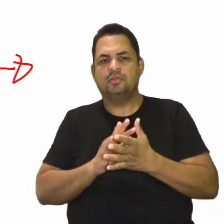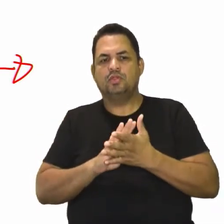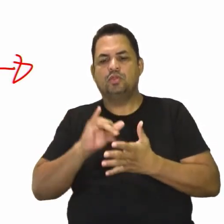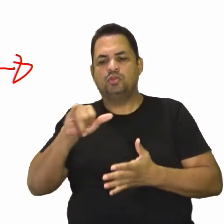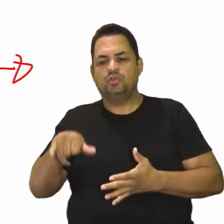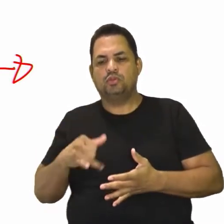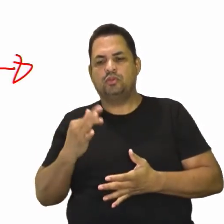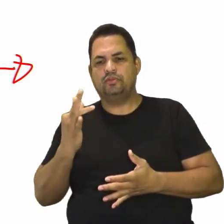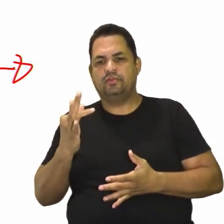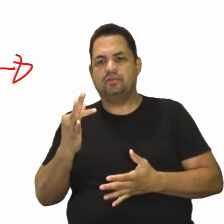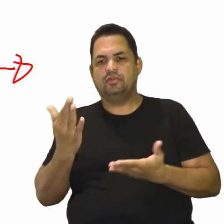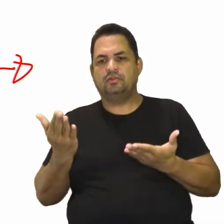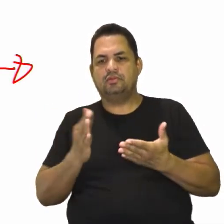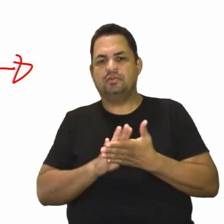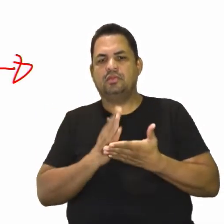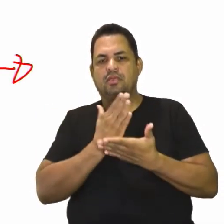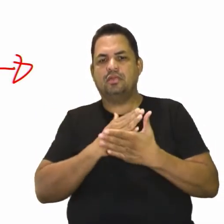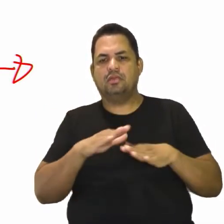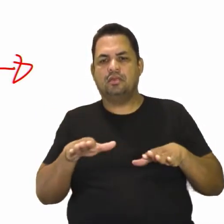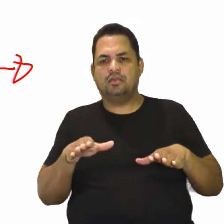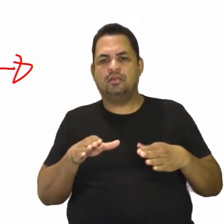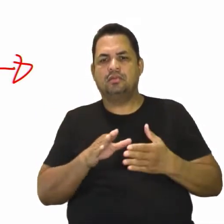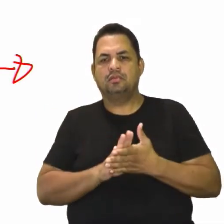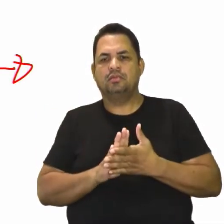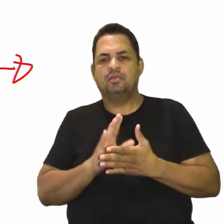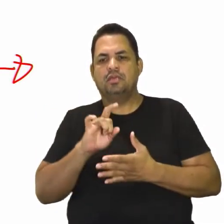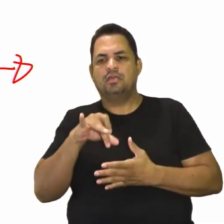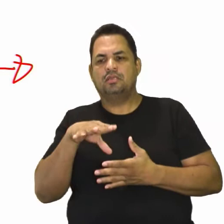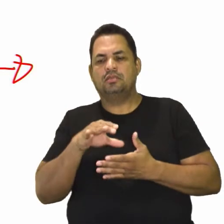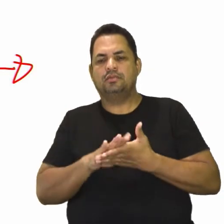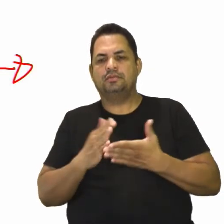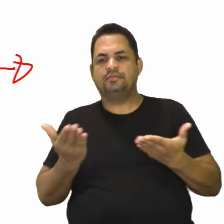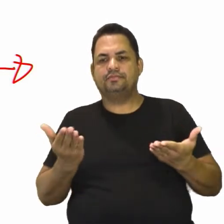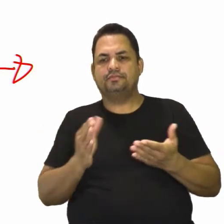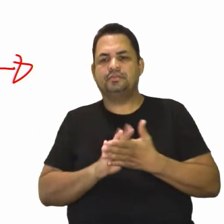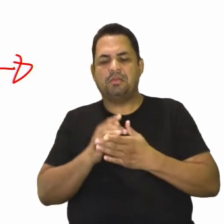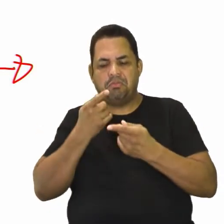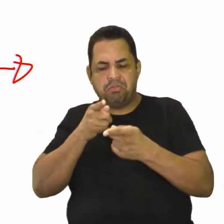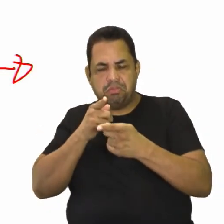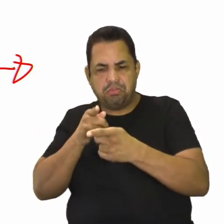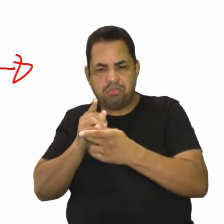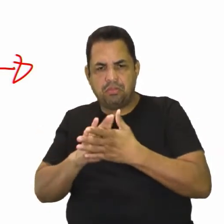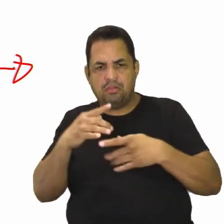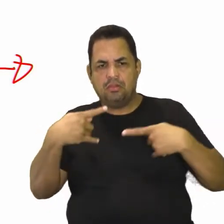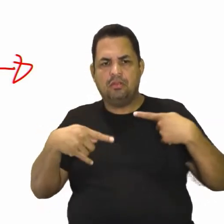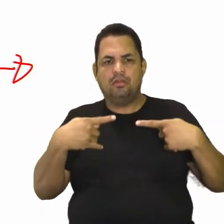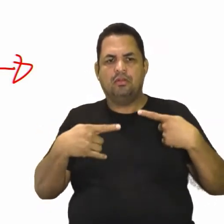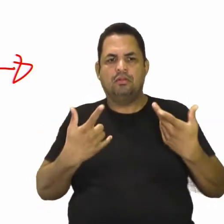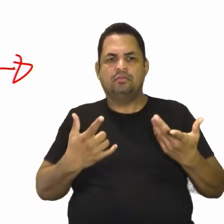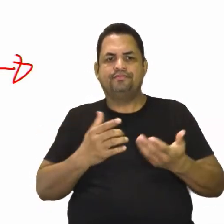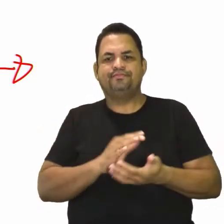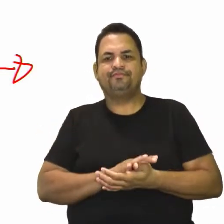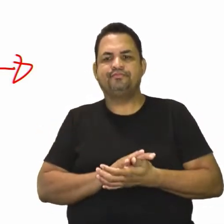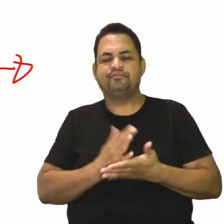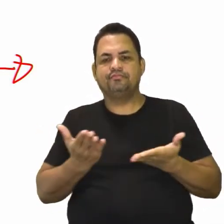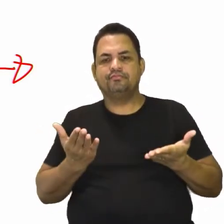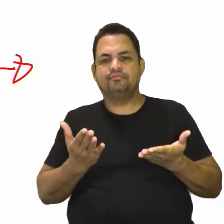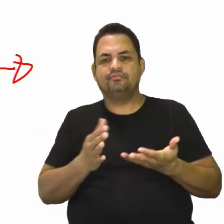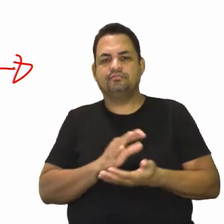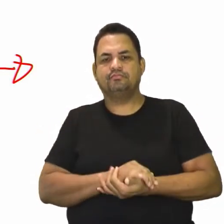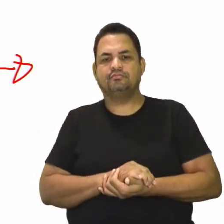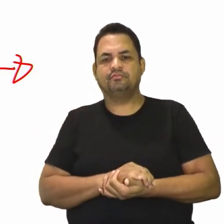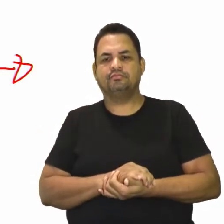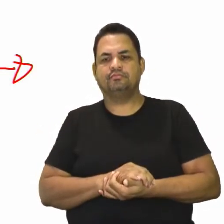com esse período, com a anistia, ele acaba essa perseguição política, pelo menos de uma determinada